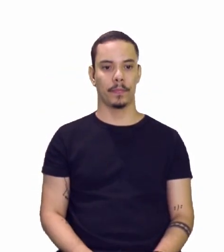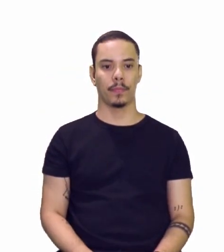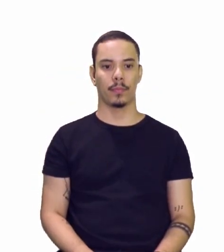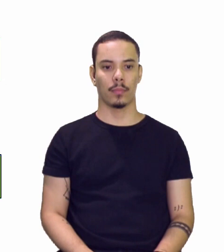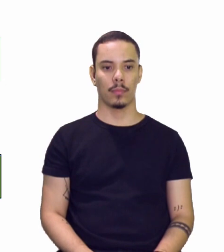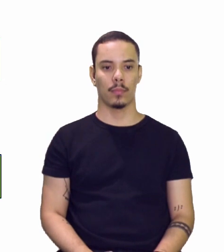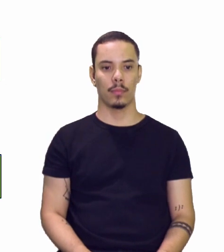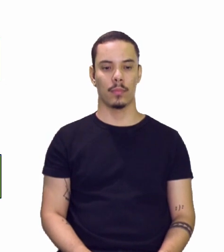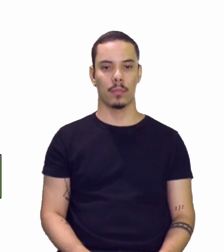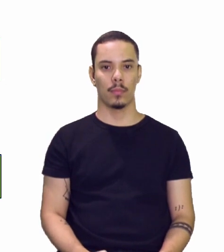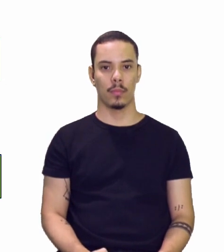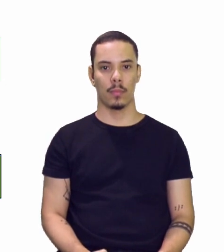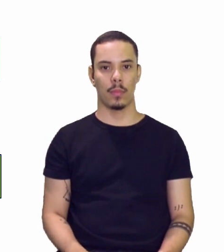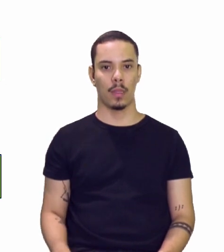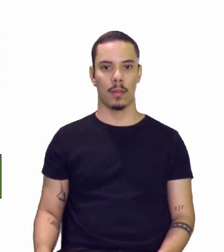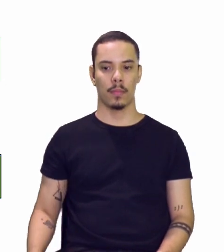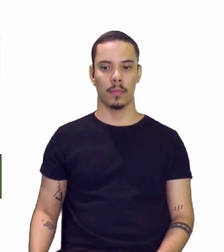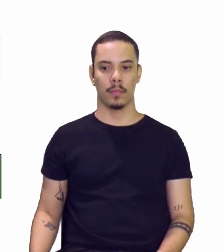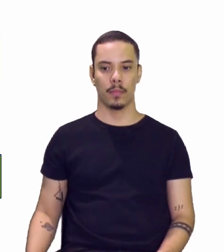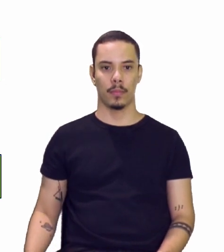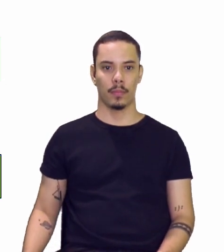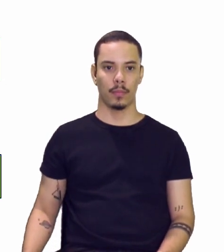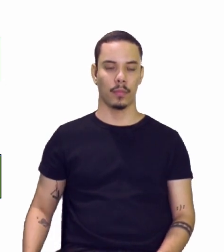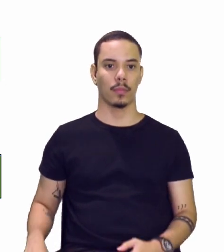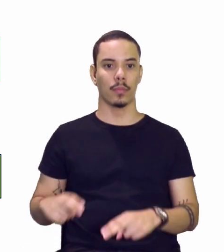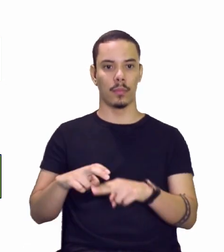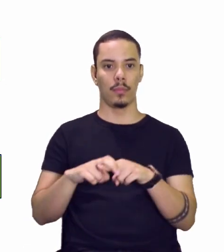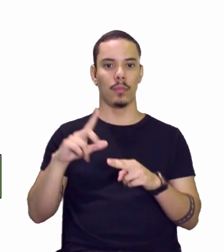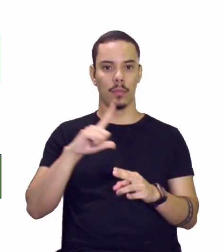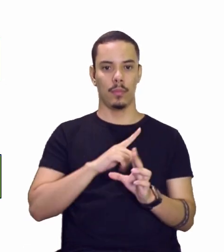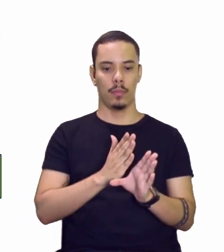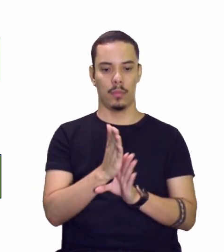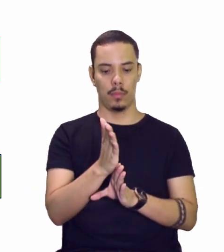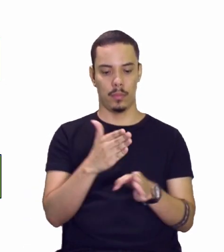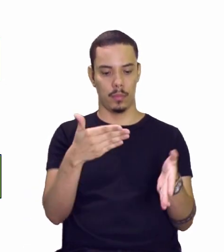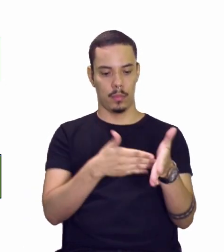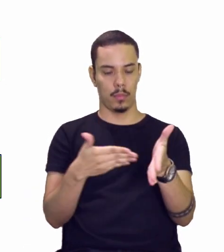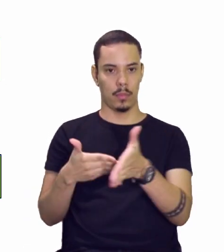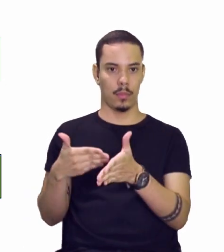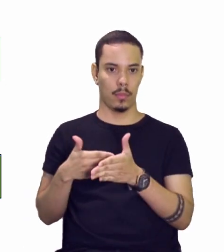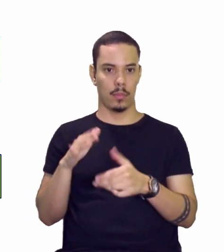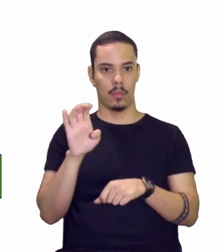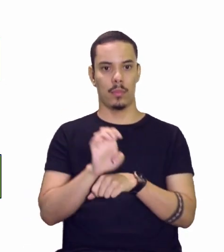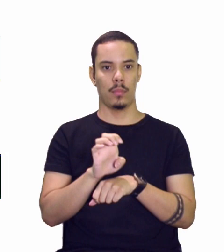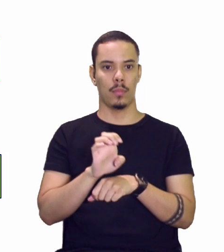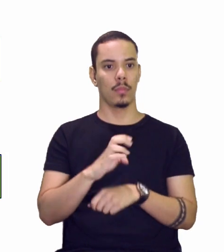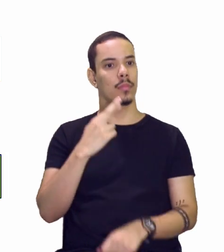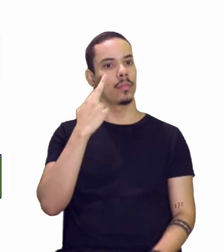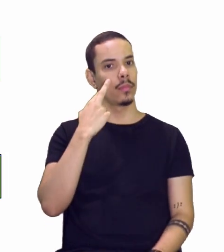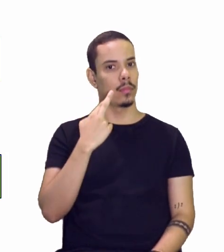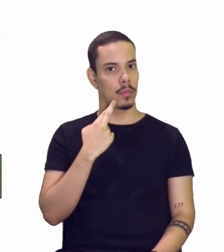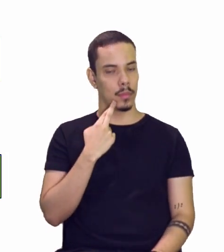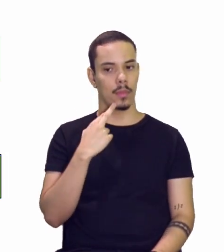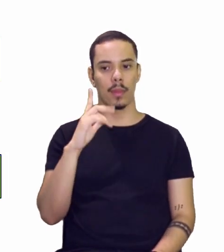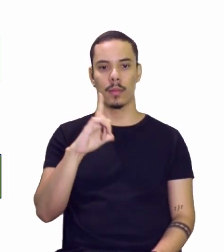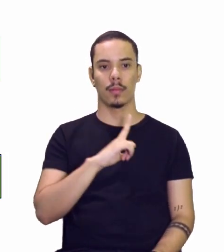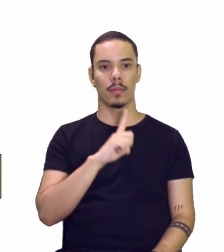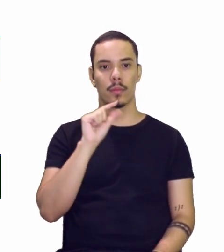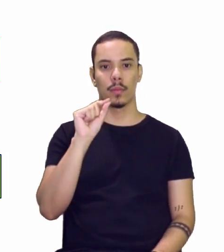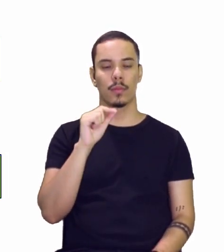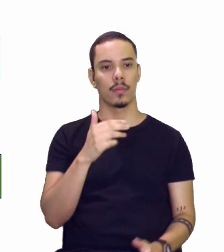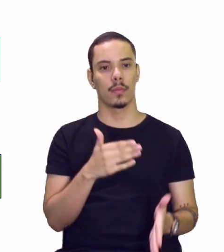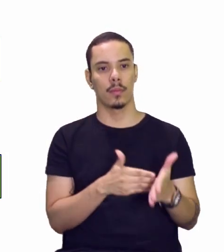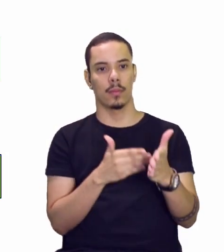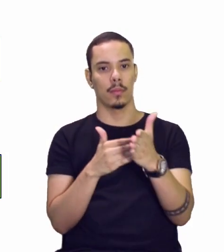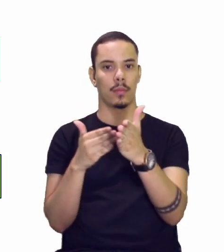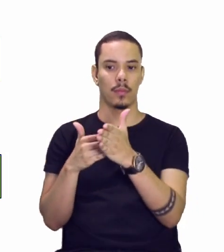Beleza? Diante disso, os limites do estado de Rondônia. Tá aí, ó. Nós temos como